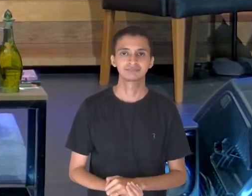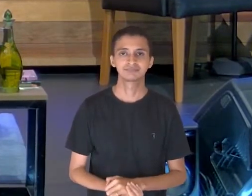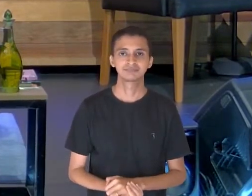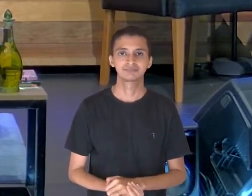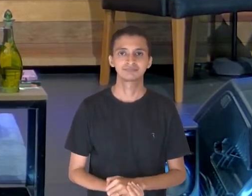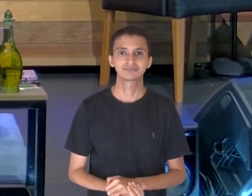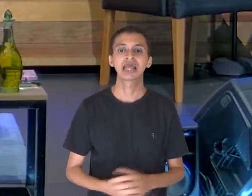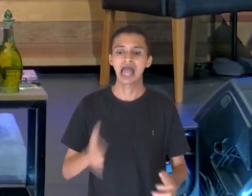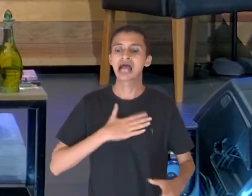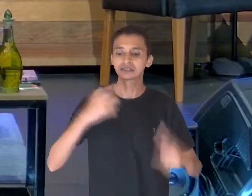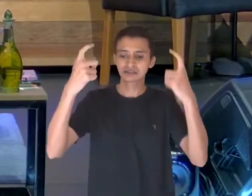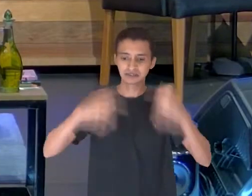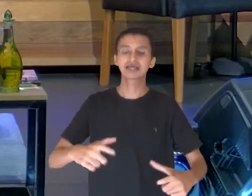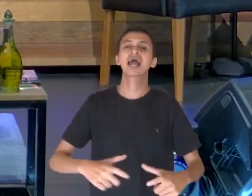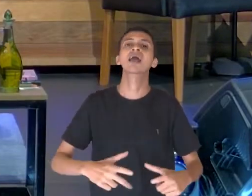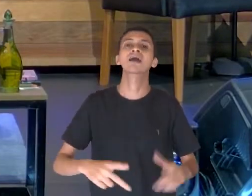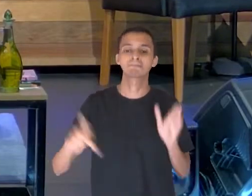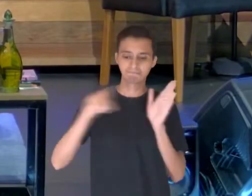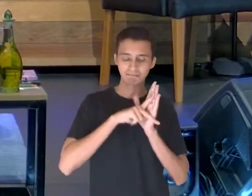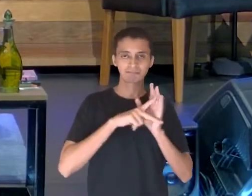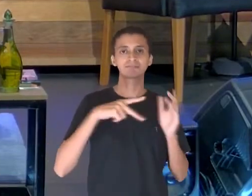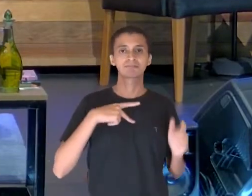E essa terra é para mim.